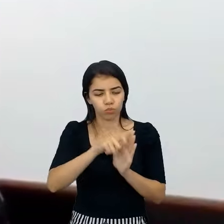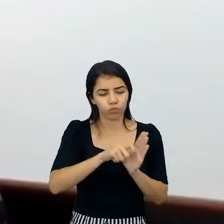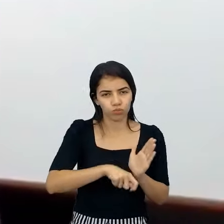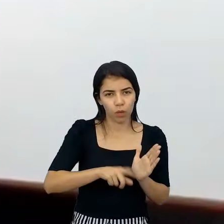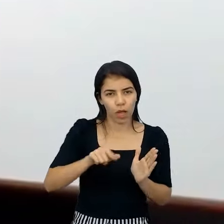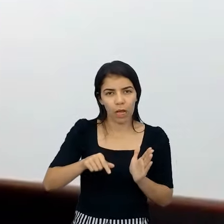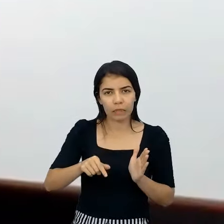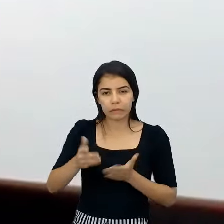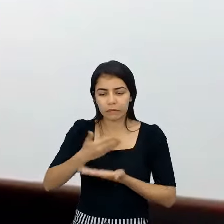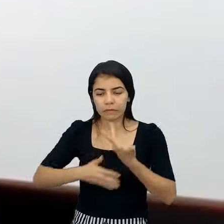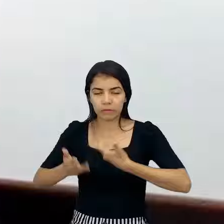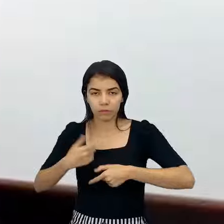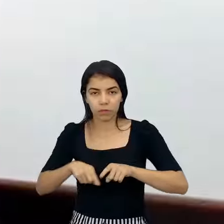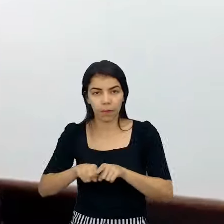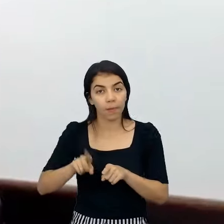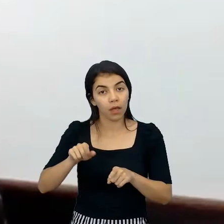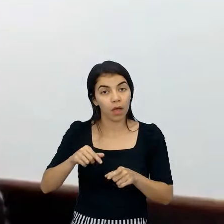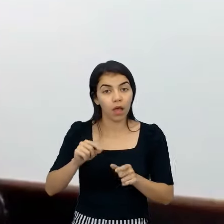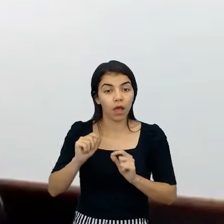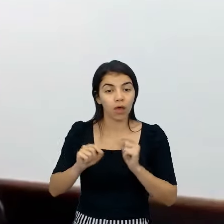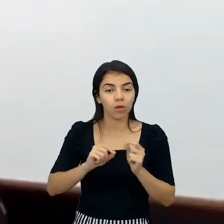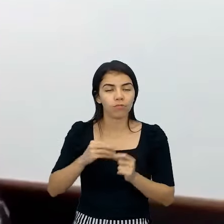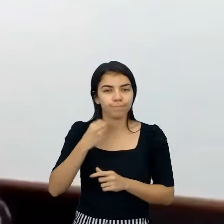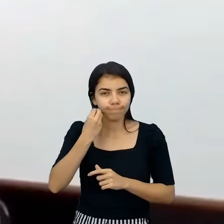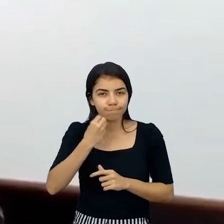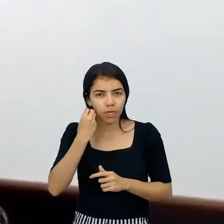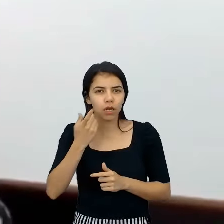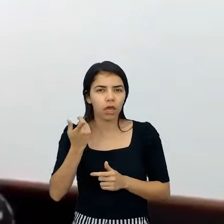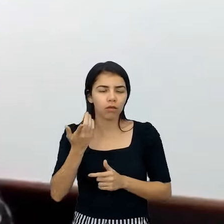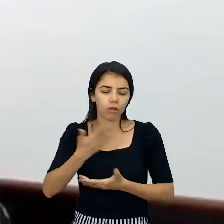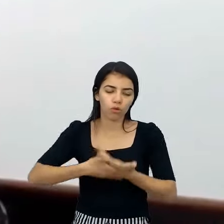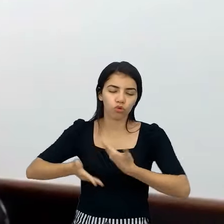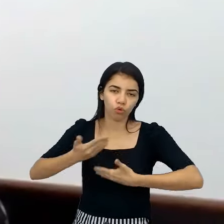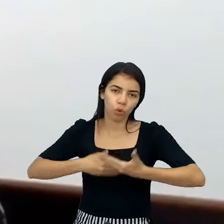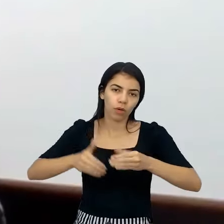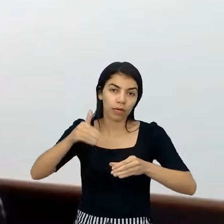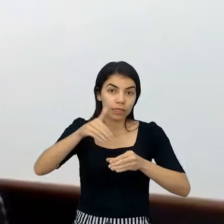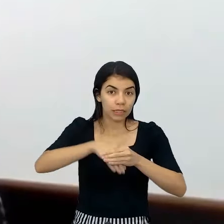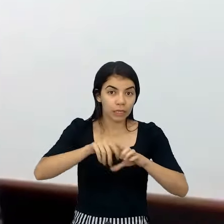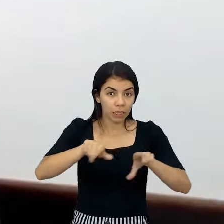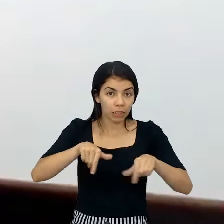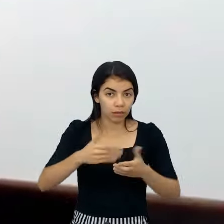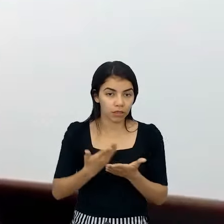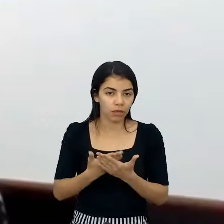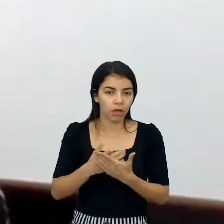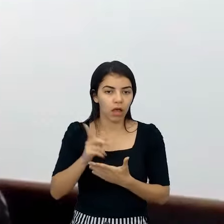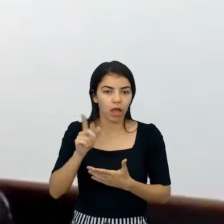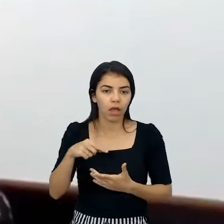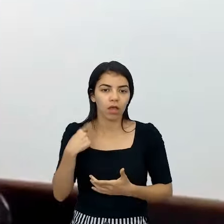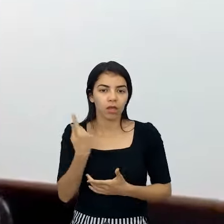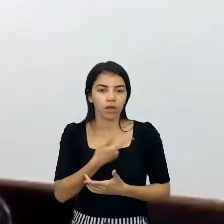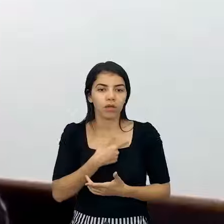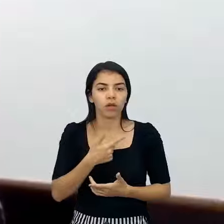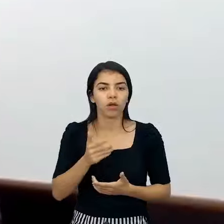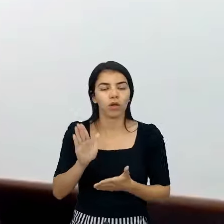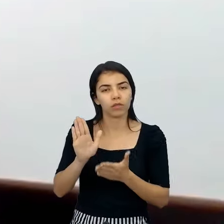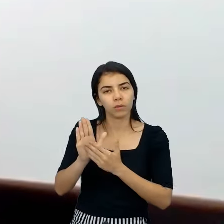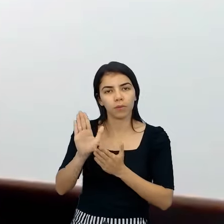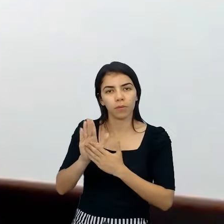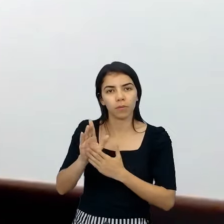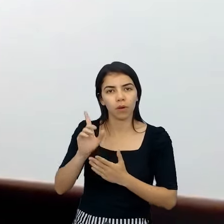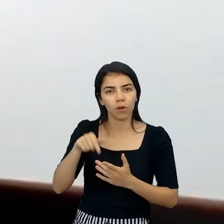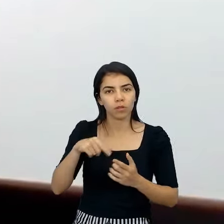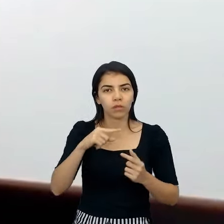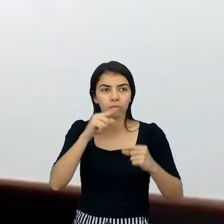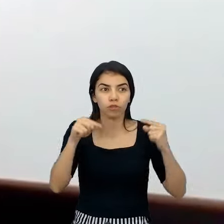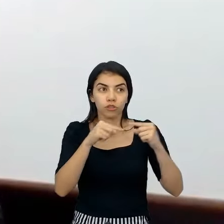porque vai, de certa maneira, trazer experiências de cada um em sala de aula. Então, é este olhar crítico que eu gostaria que